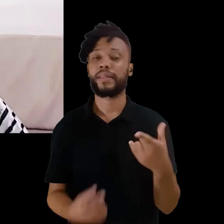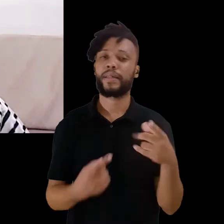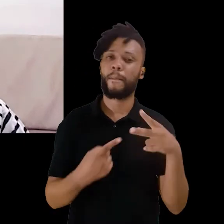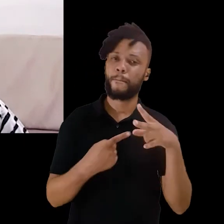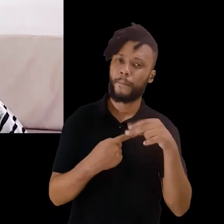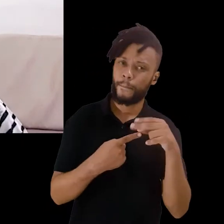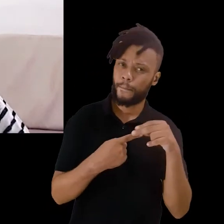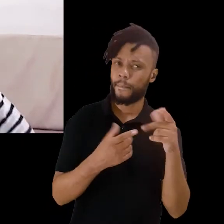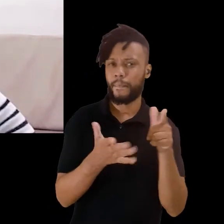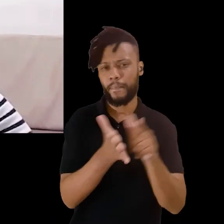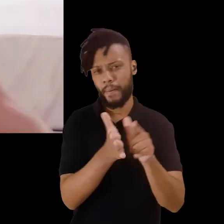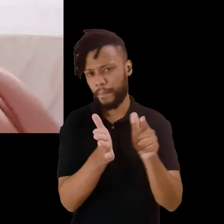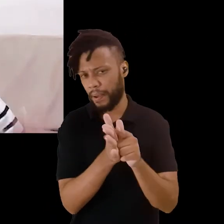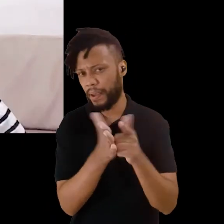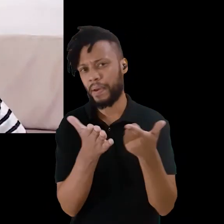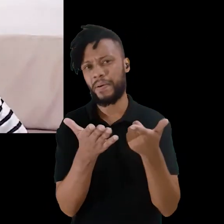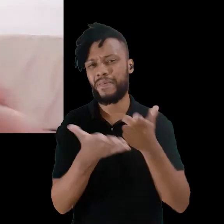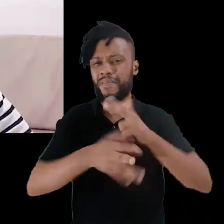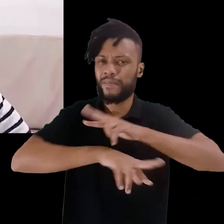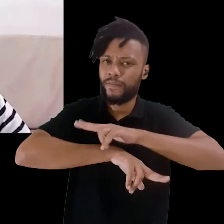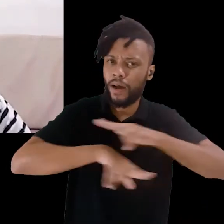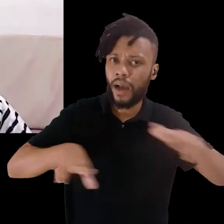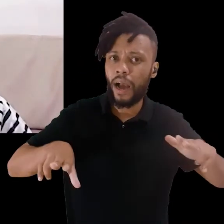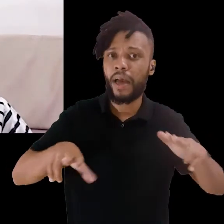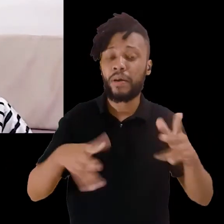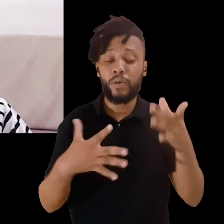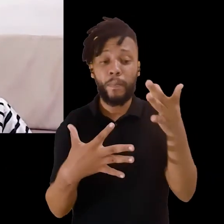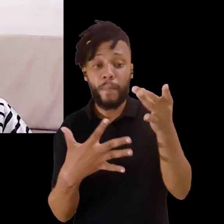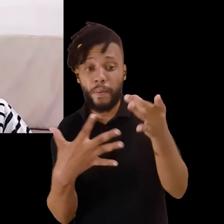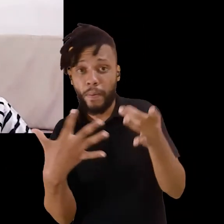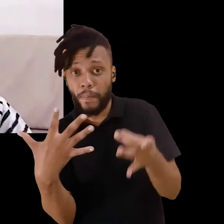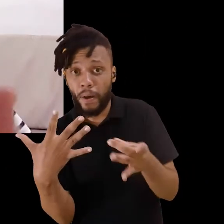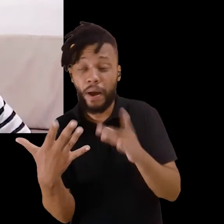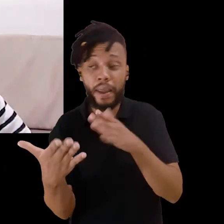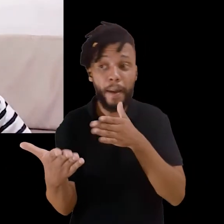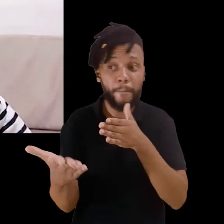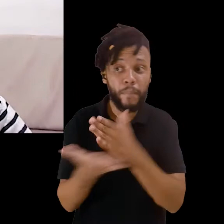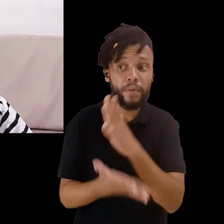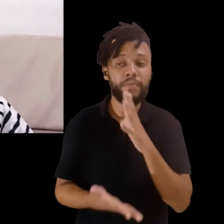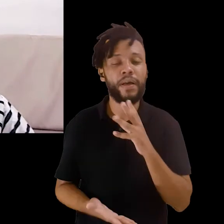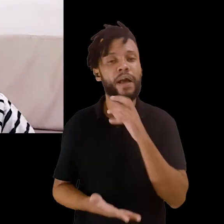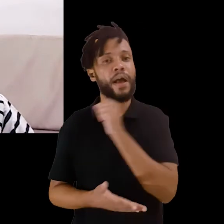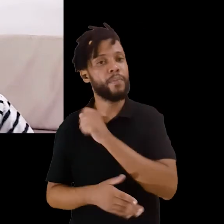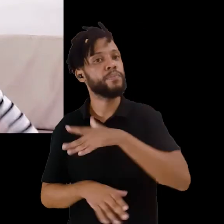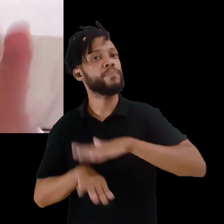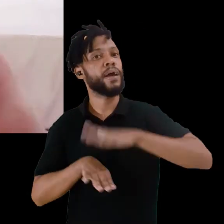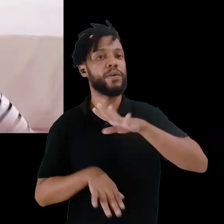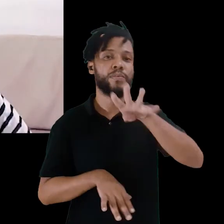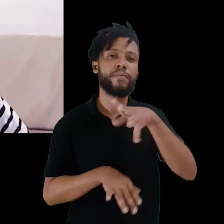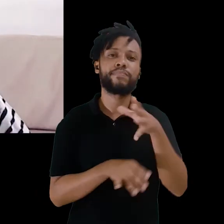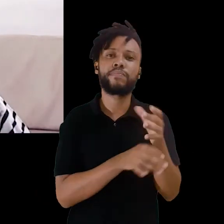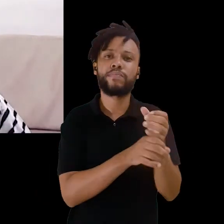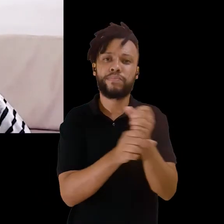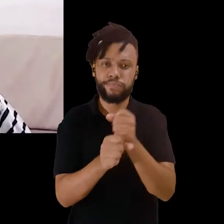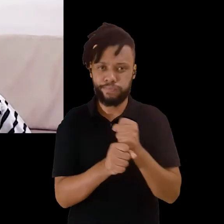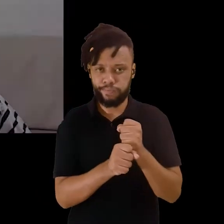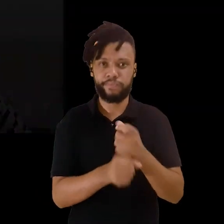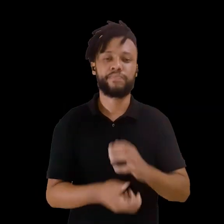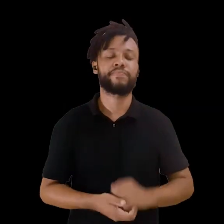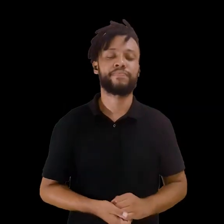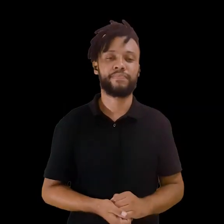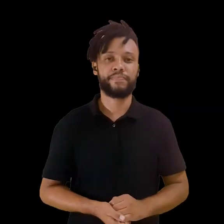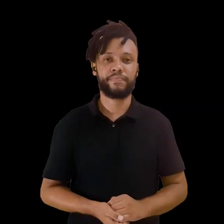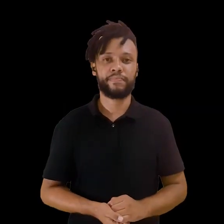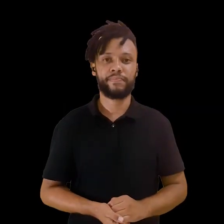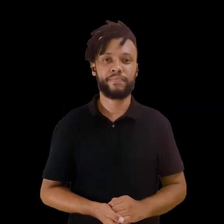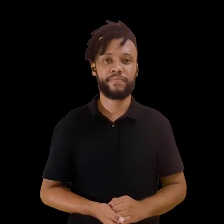de impressora. Quanto mais detalhado, mais o ICMS gosta e aprova mais rápido a sua planilha orçamentária,